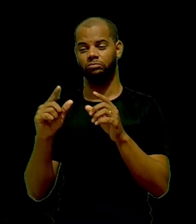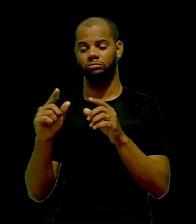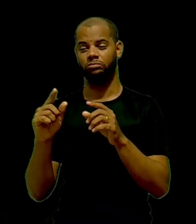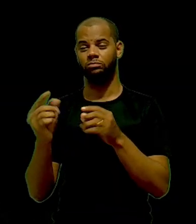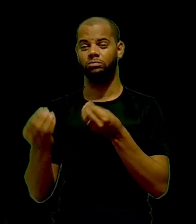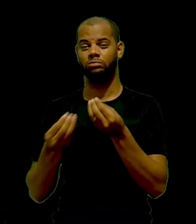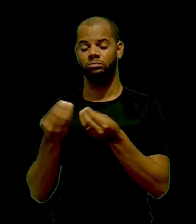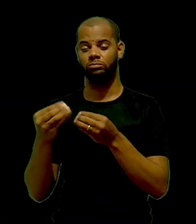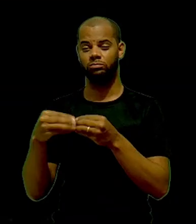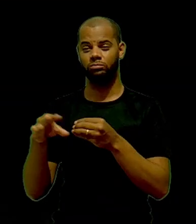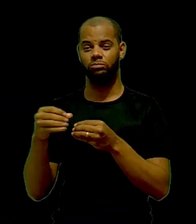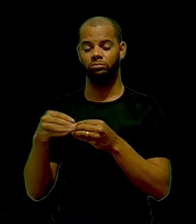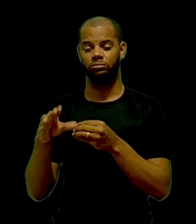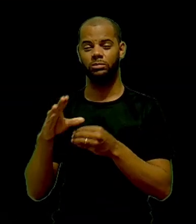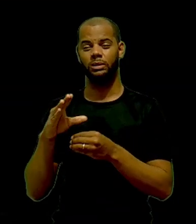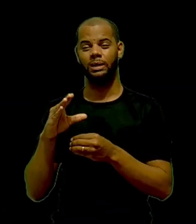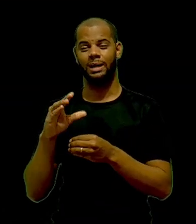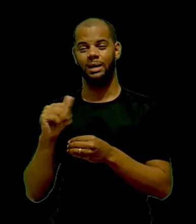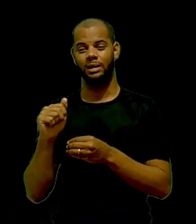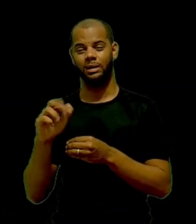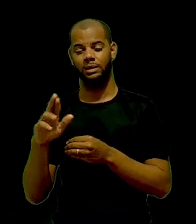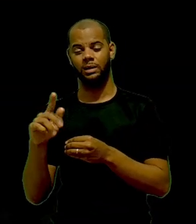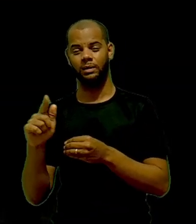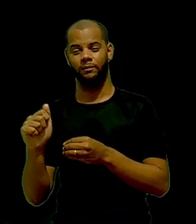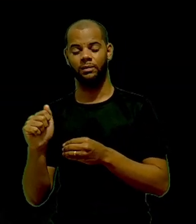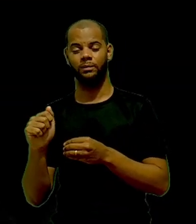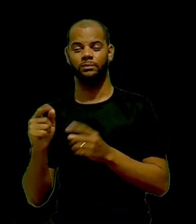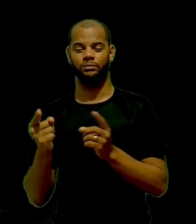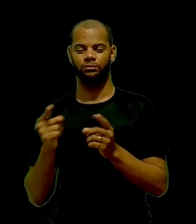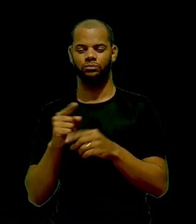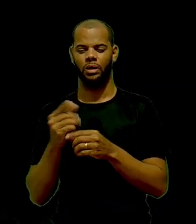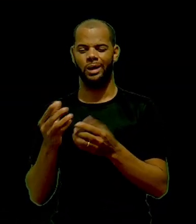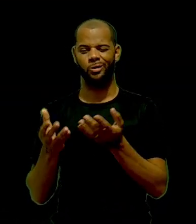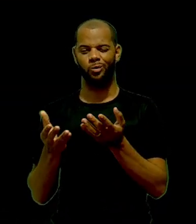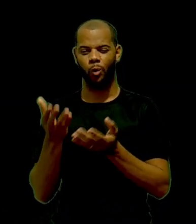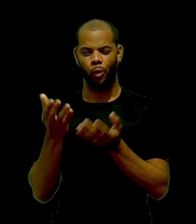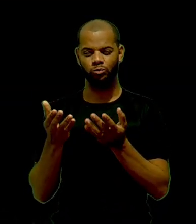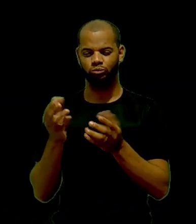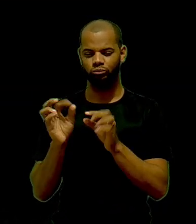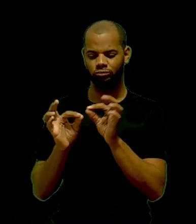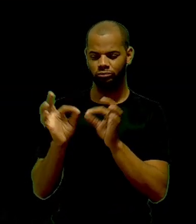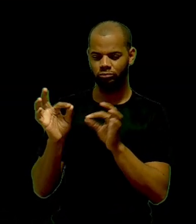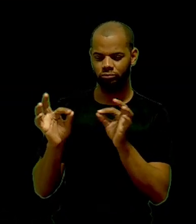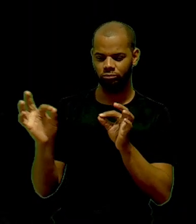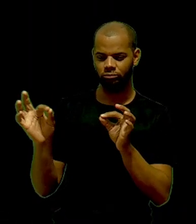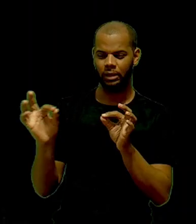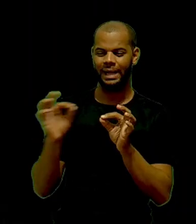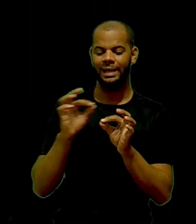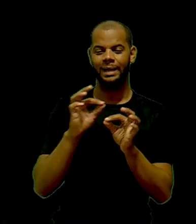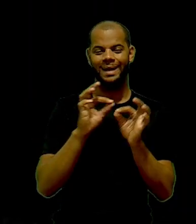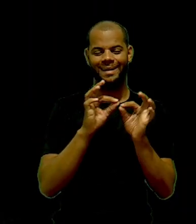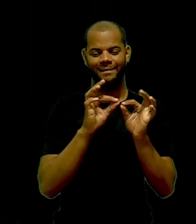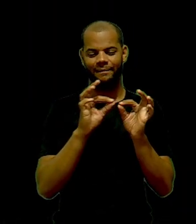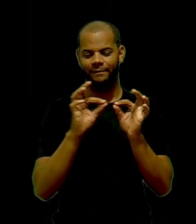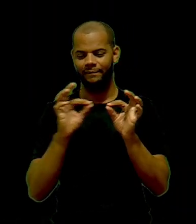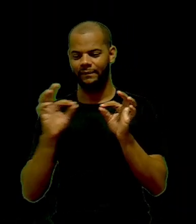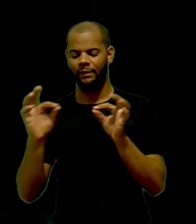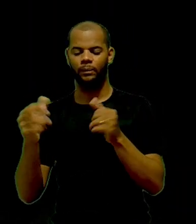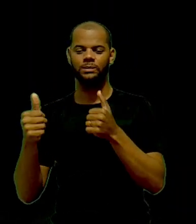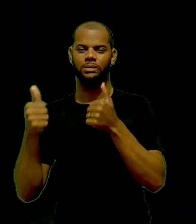fornecendo potência para a carga. E com isso, eu controlo a operação do sistema na frequência